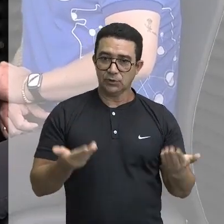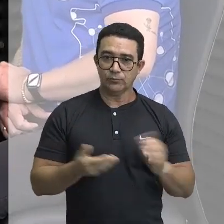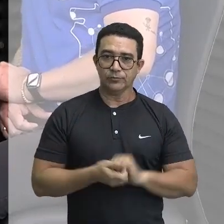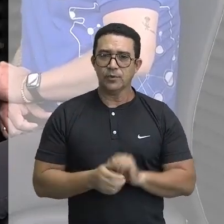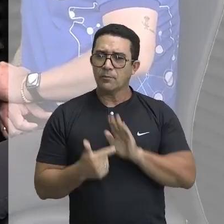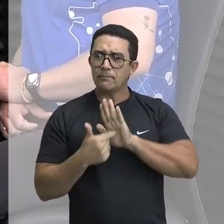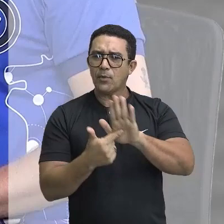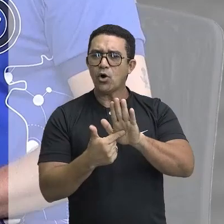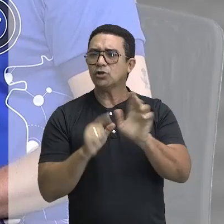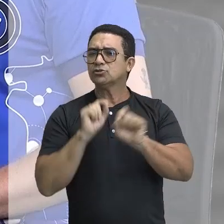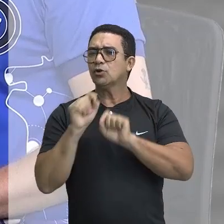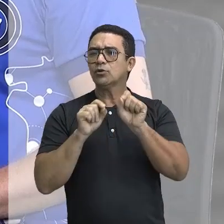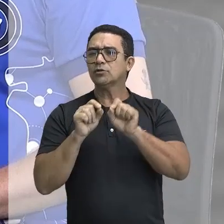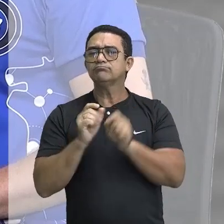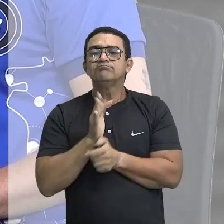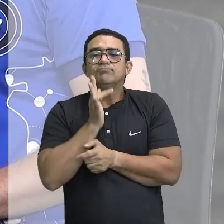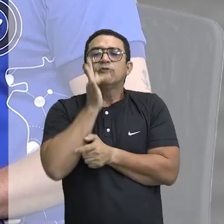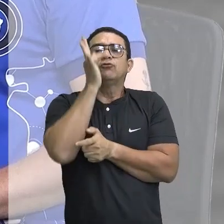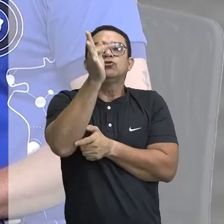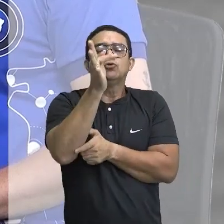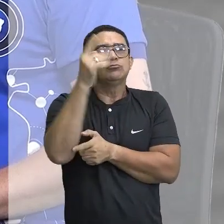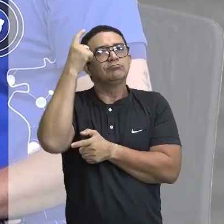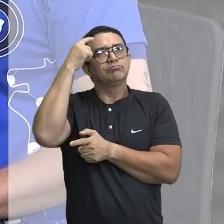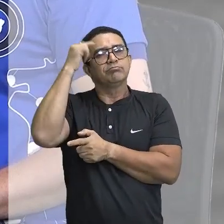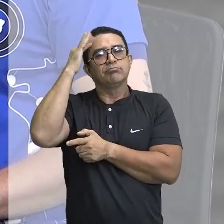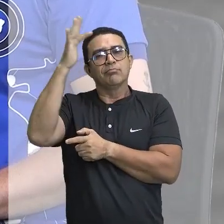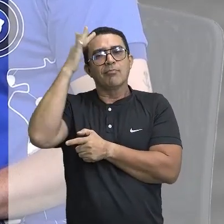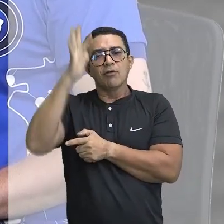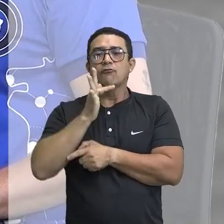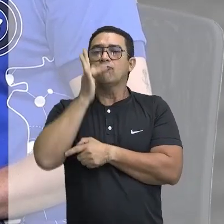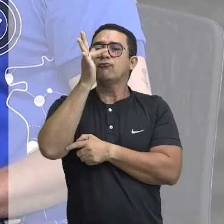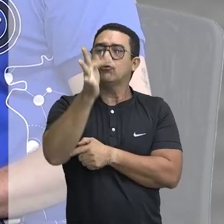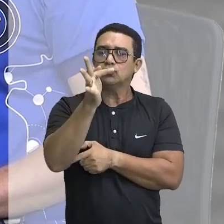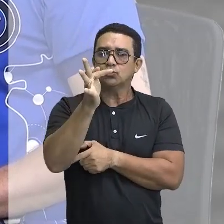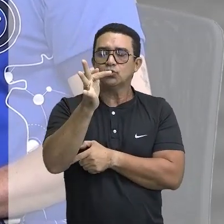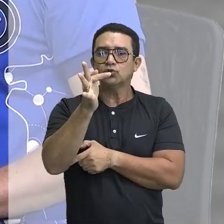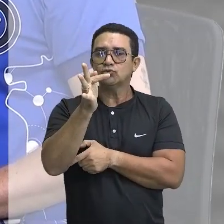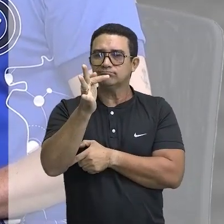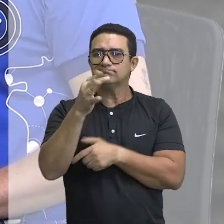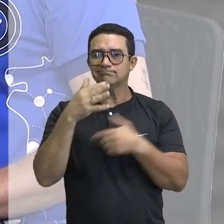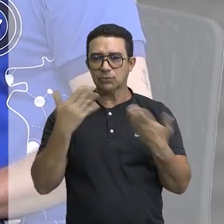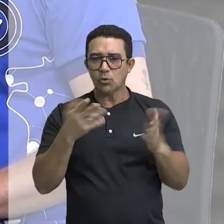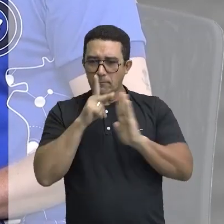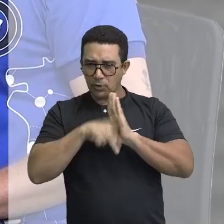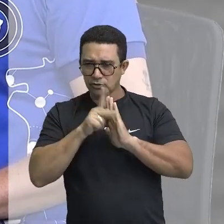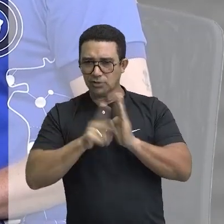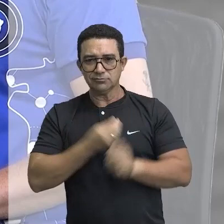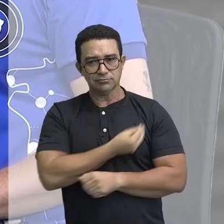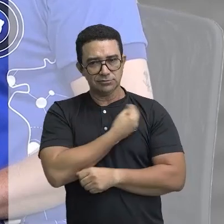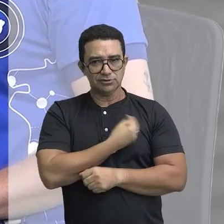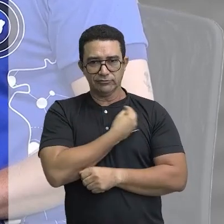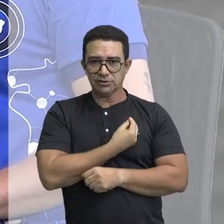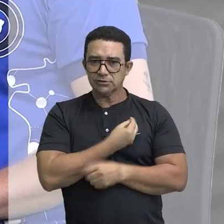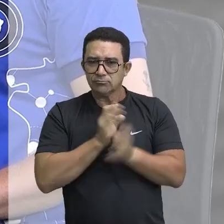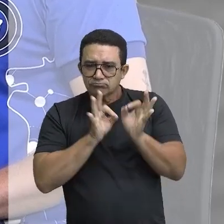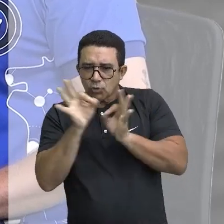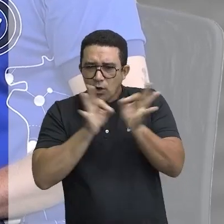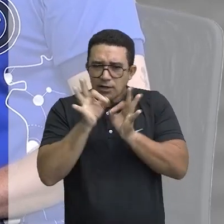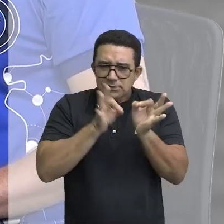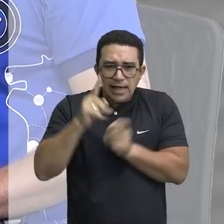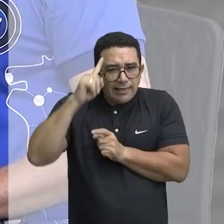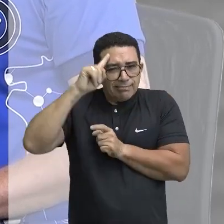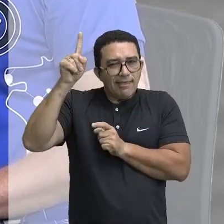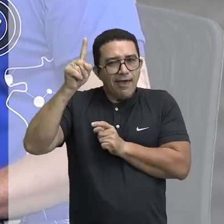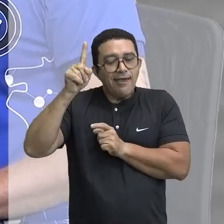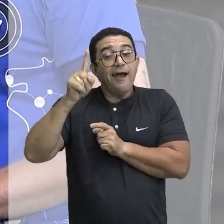o horizonte que a gente pode preparar, pode pensar aí, né, para o projeto de vida. Você vai traçar ali a sua ideia, vai fazer o